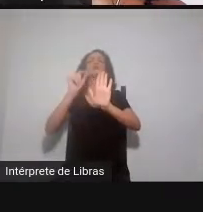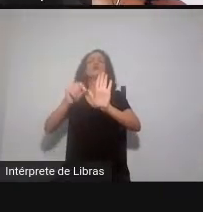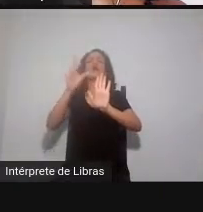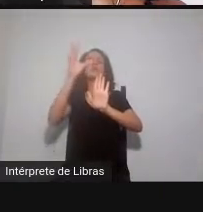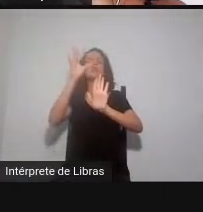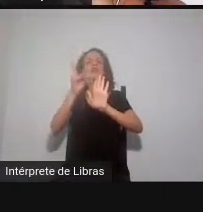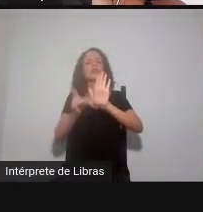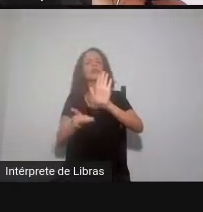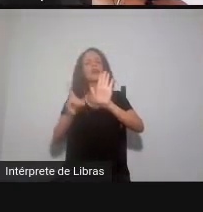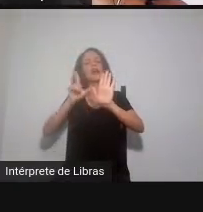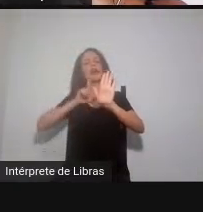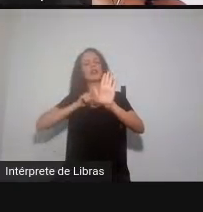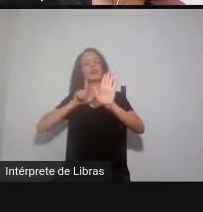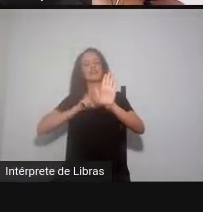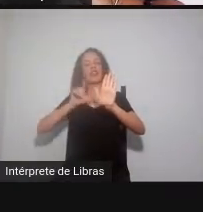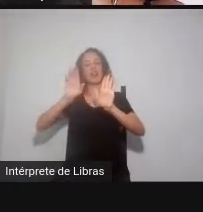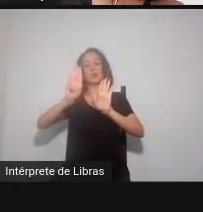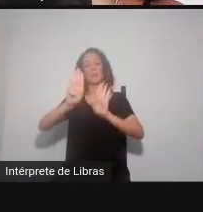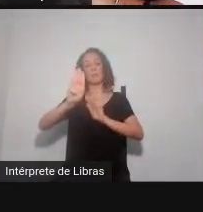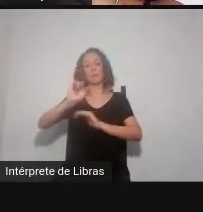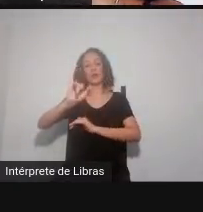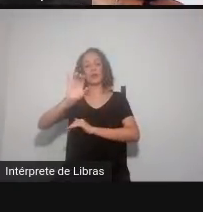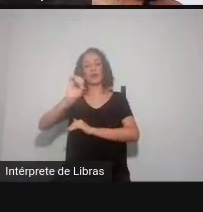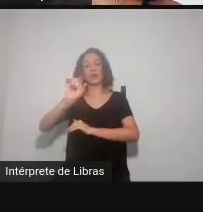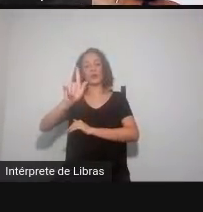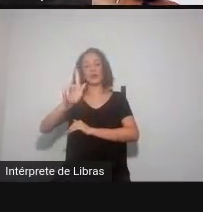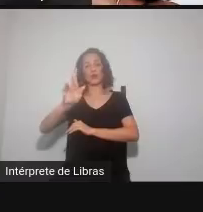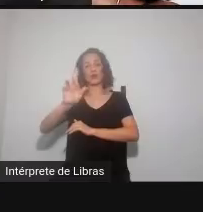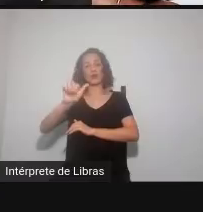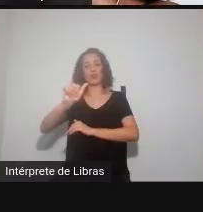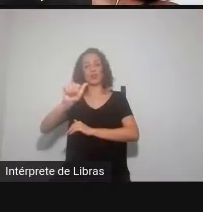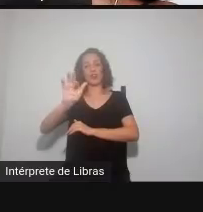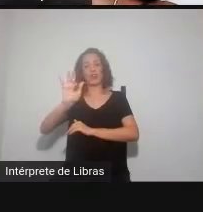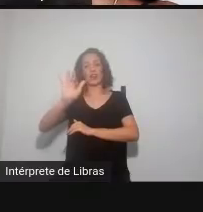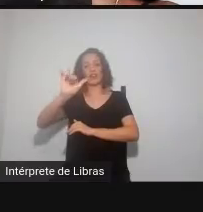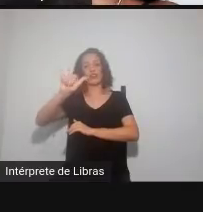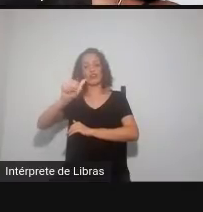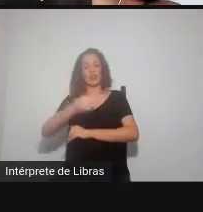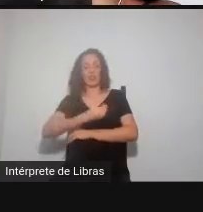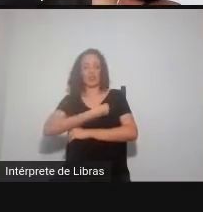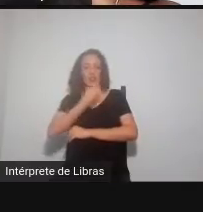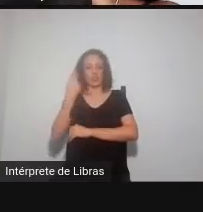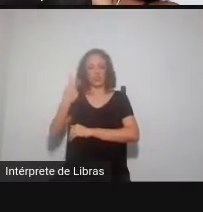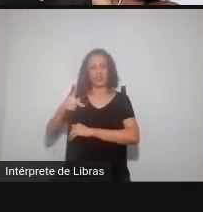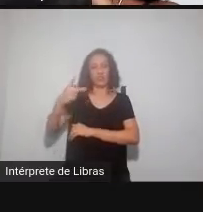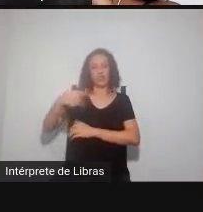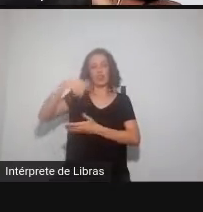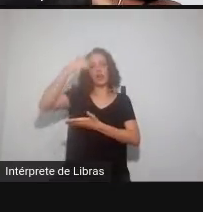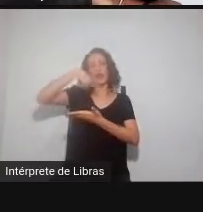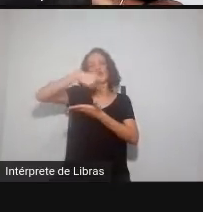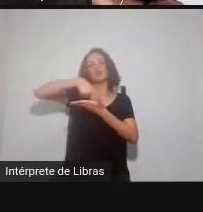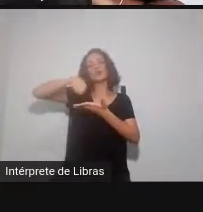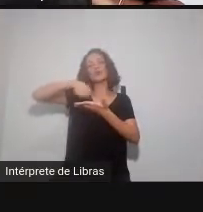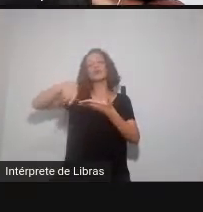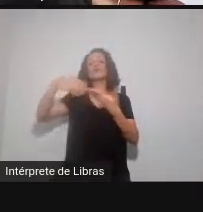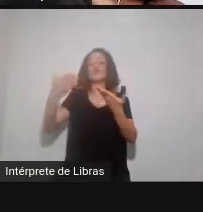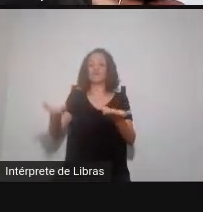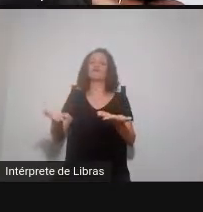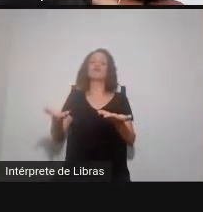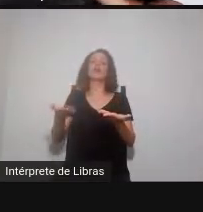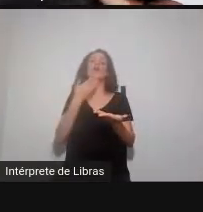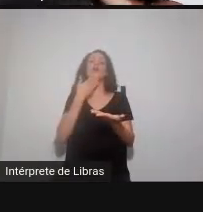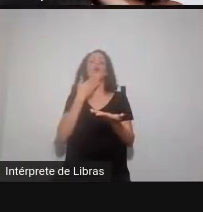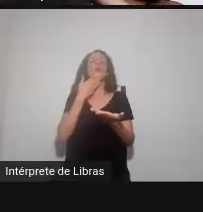biografia do autor. Isso acontece com muita diversidade. Então, quais foram